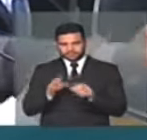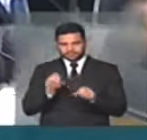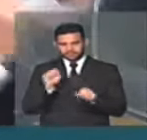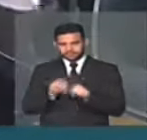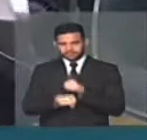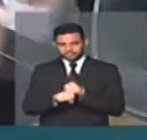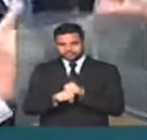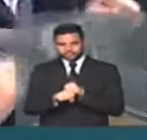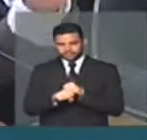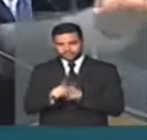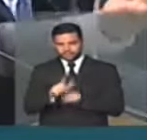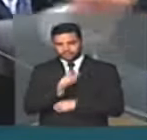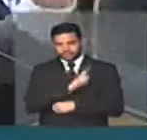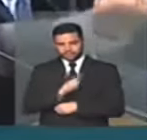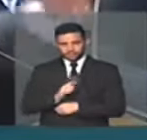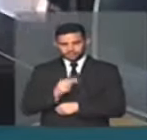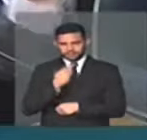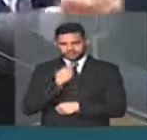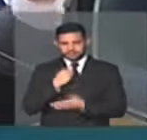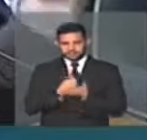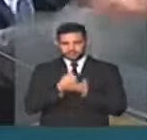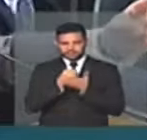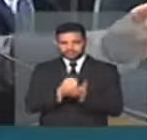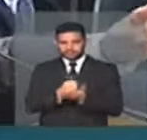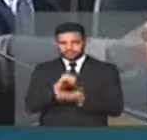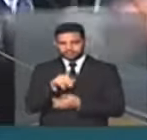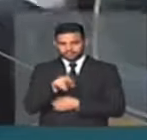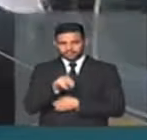para matar. O governo não pode